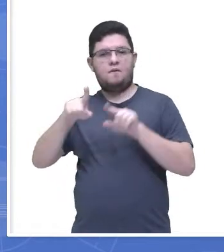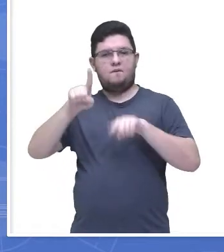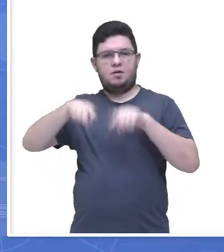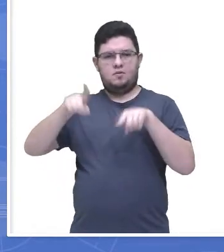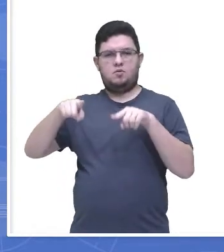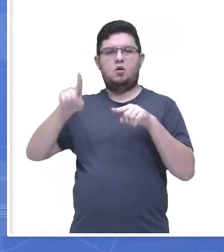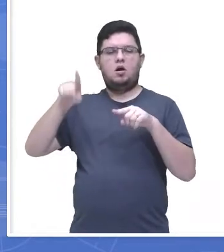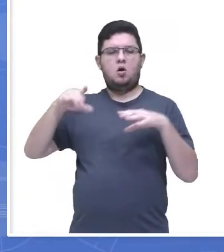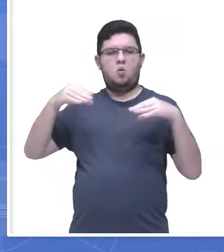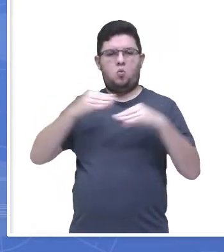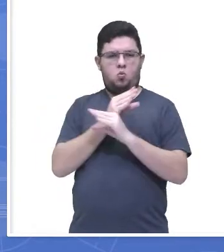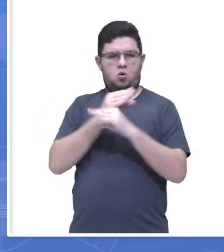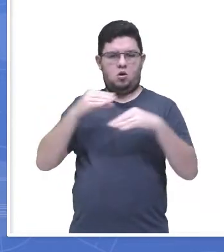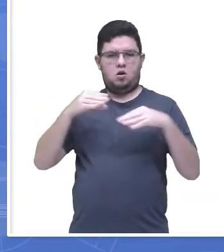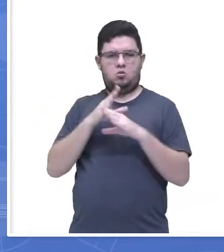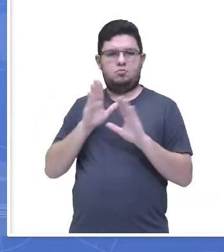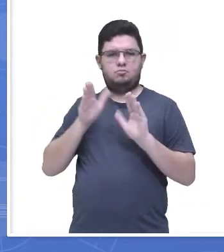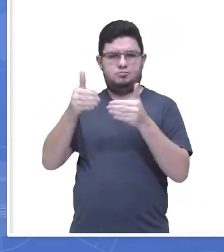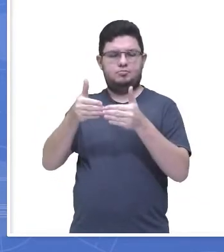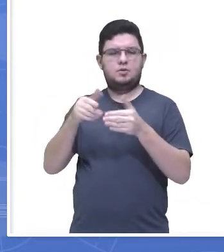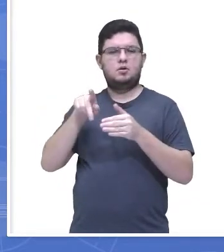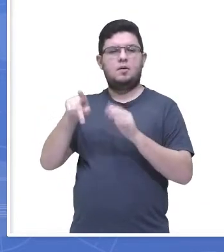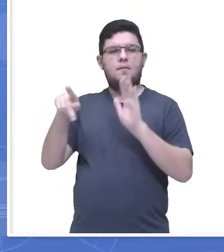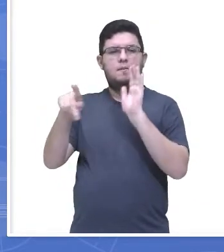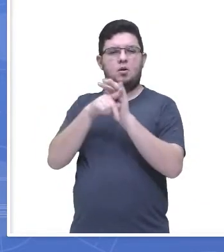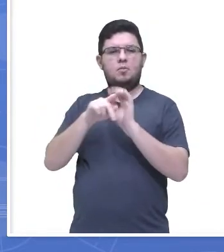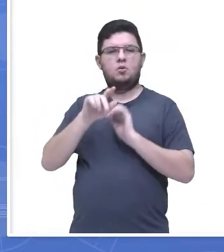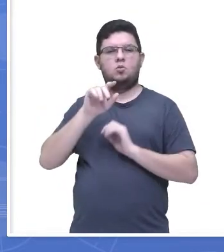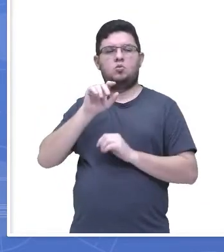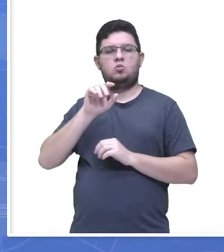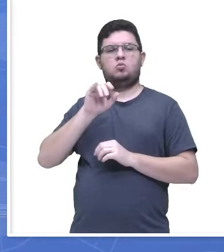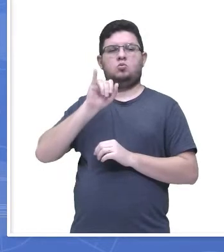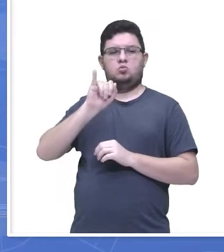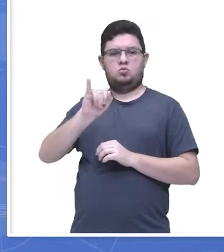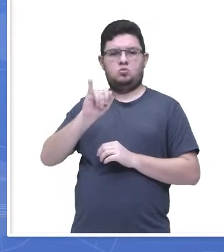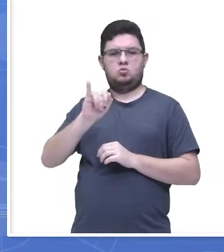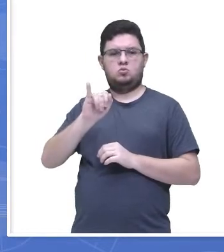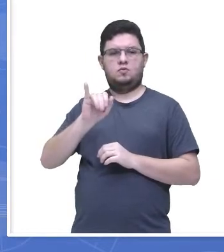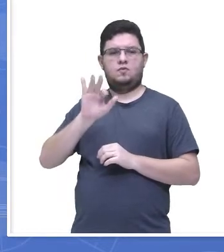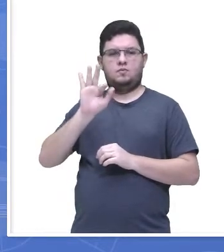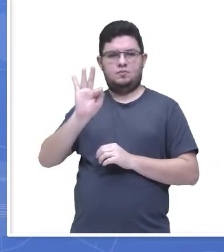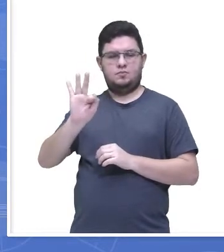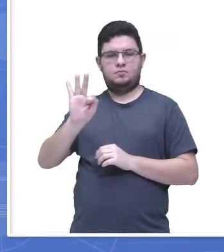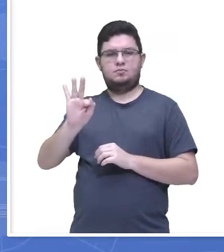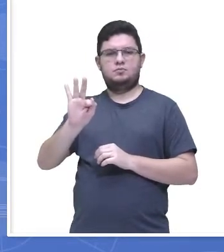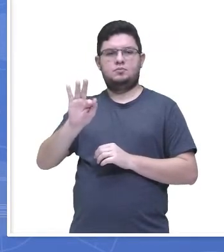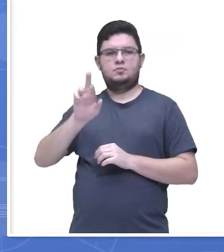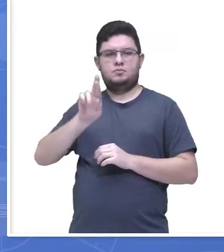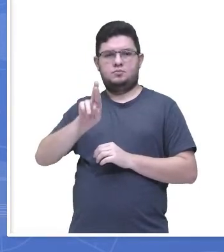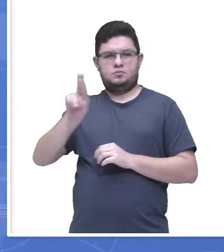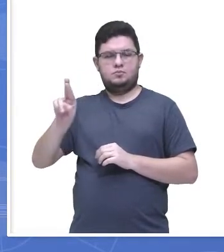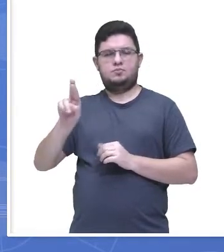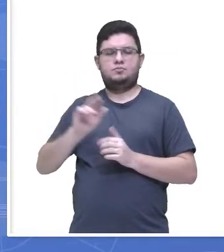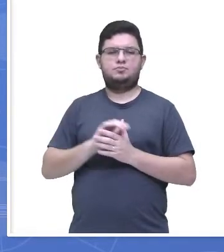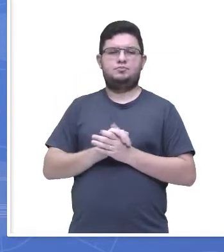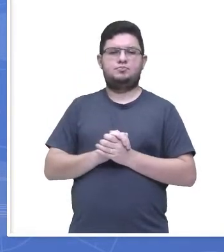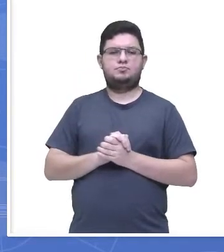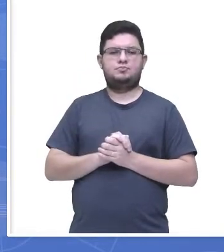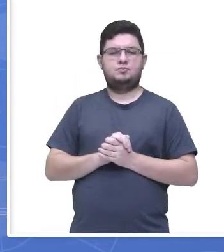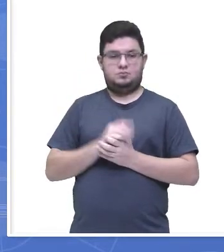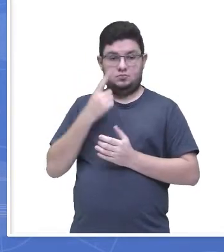nos néfrons, ocasionando maior volume de urina. Então, geralmente, a pessoa que está